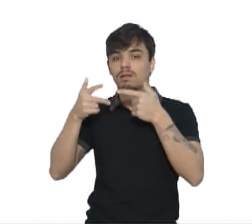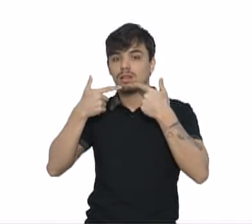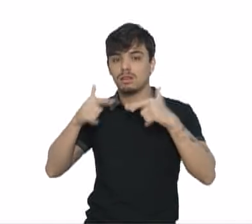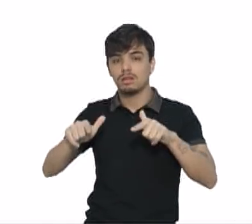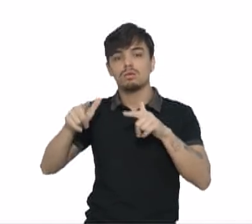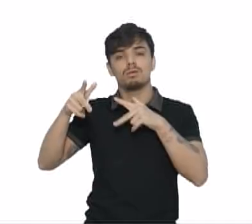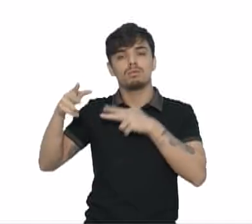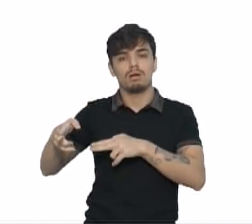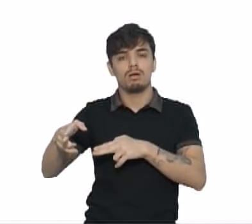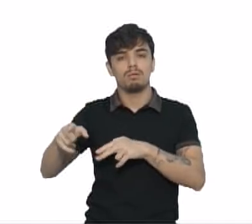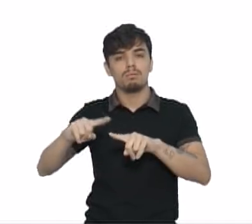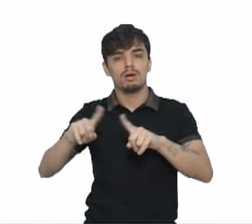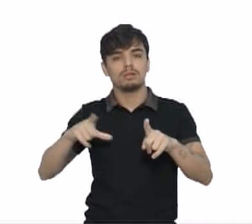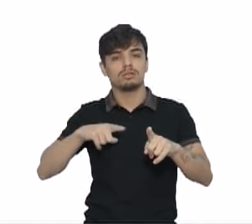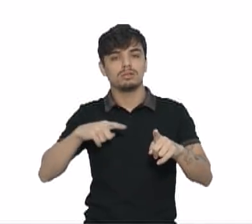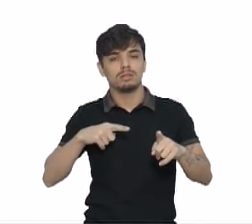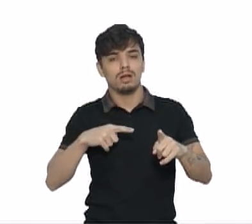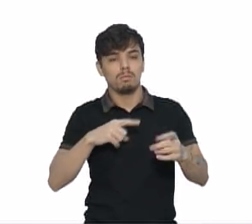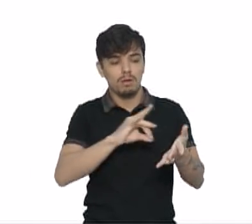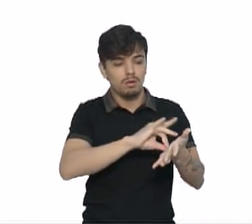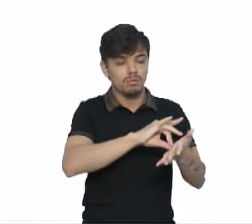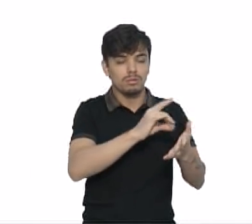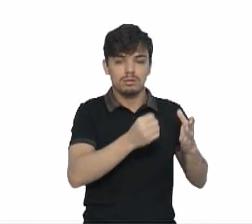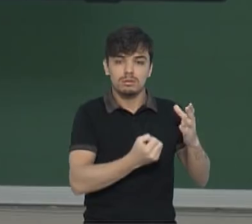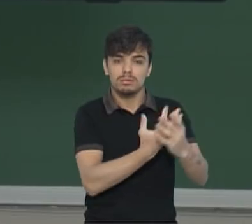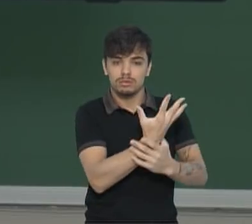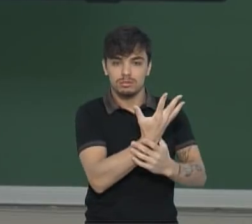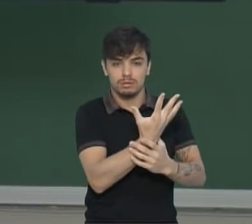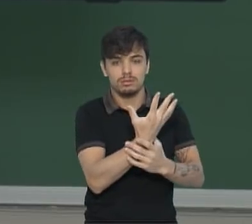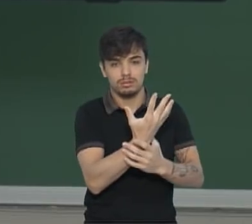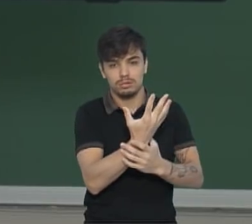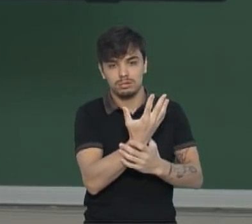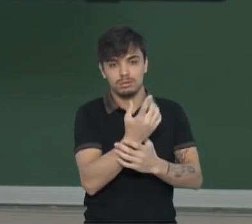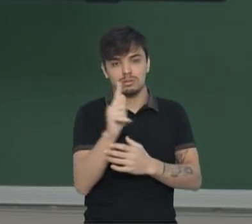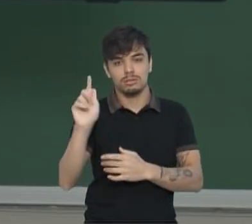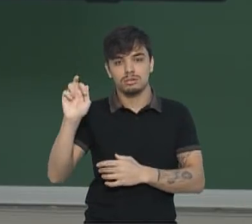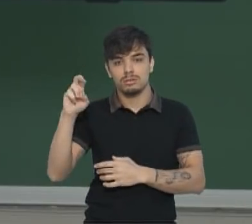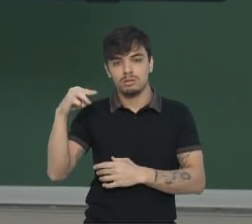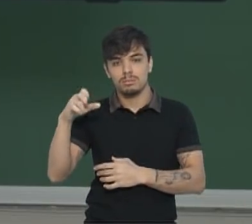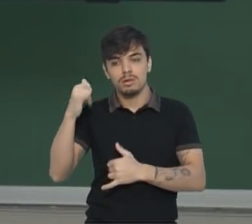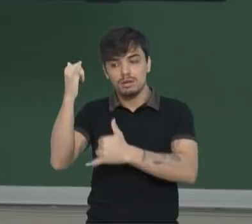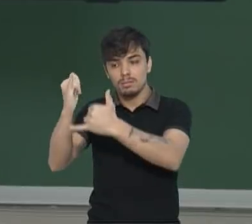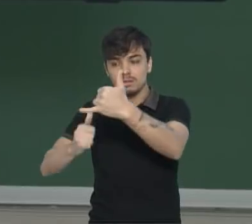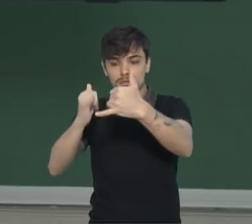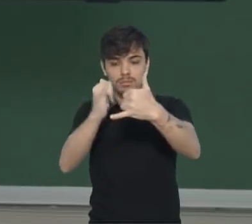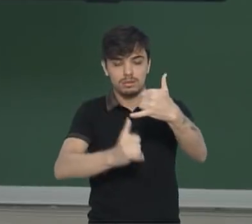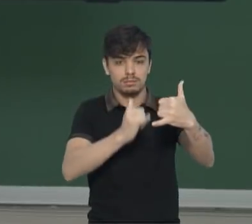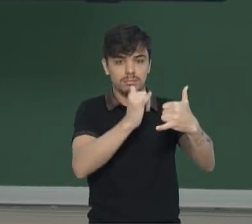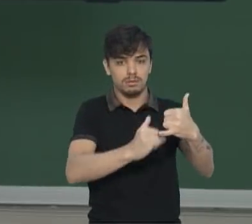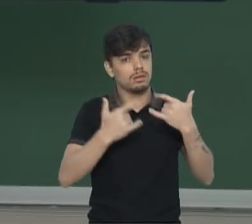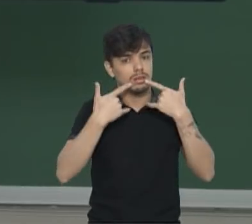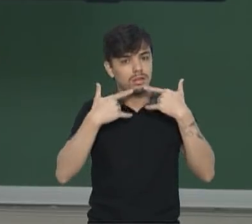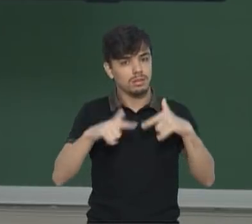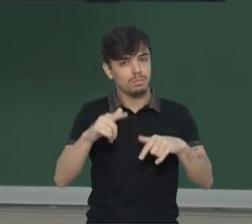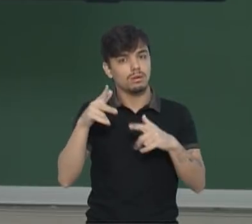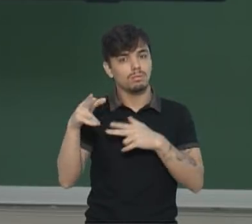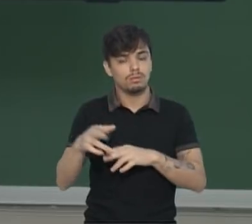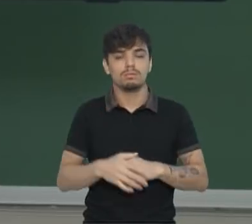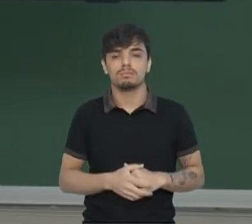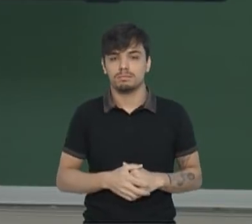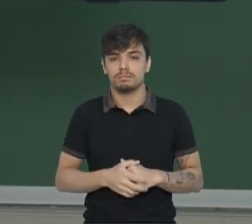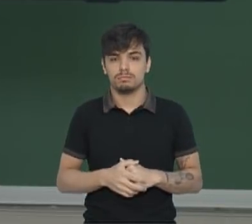protolíngua germânica que os tornavam semelhantes na linguagem. tá? Então eles tinham uma língua mãe. Como a